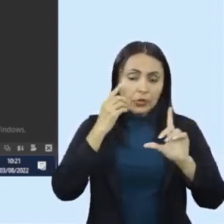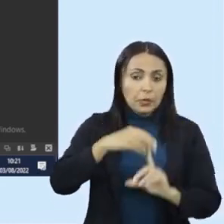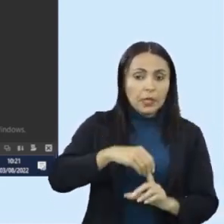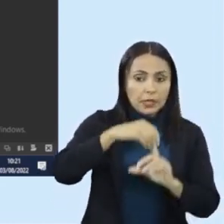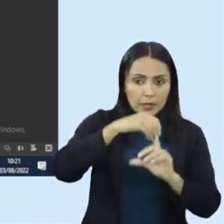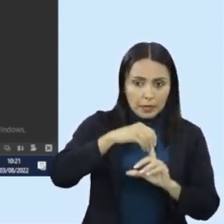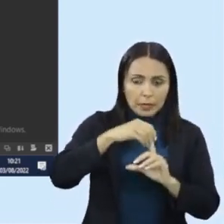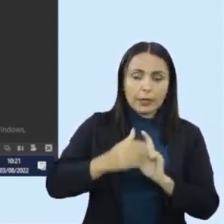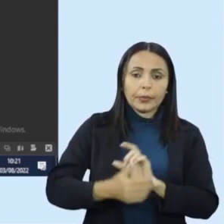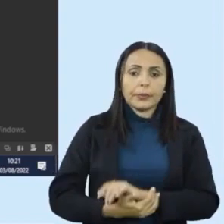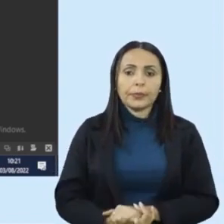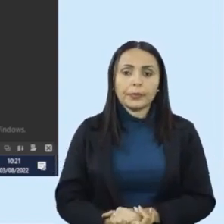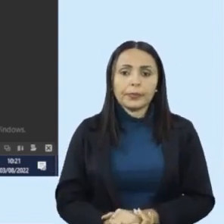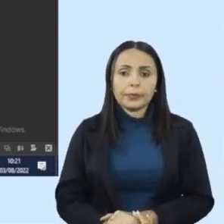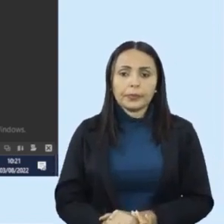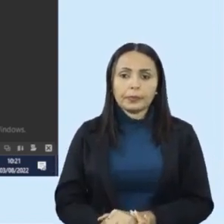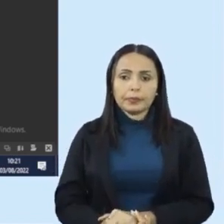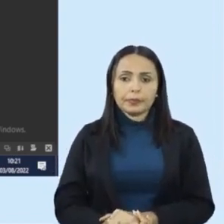principal.